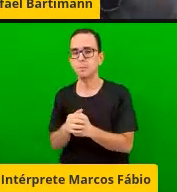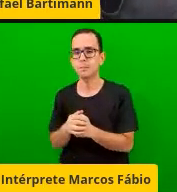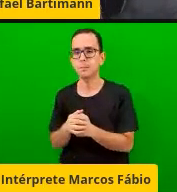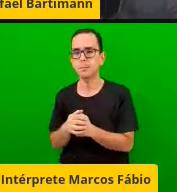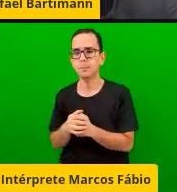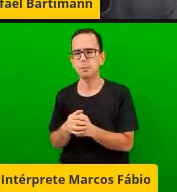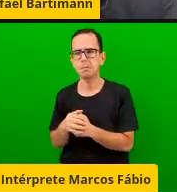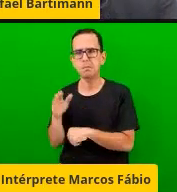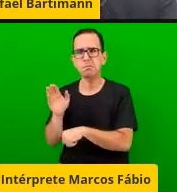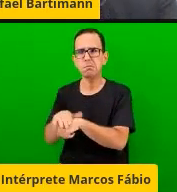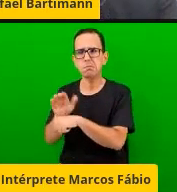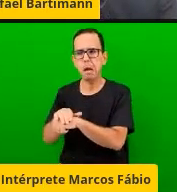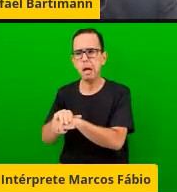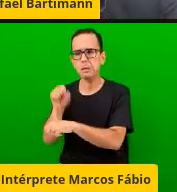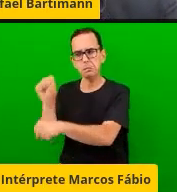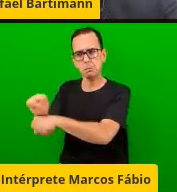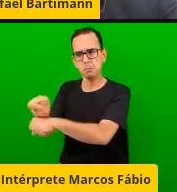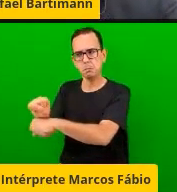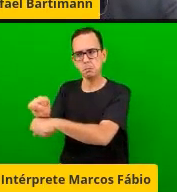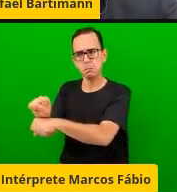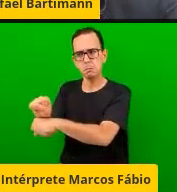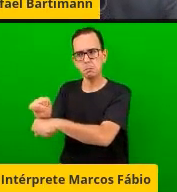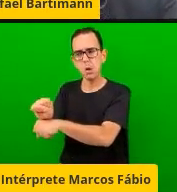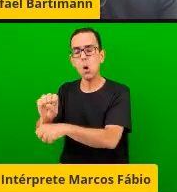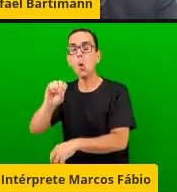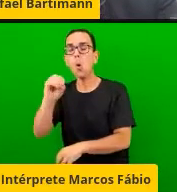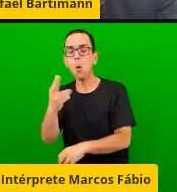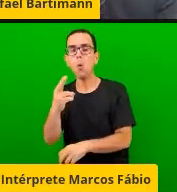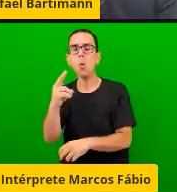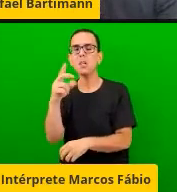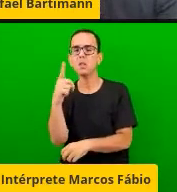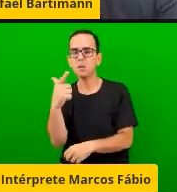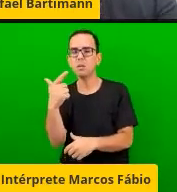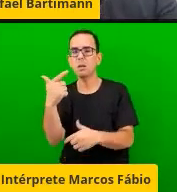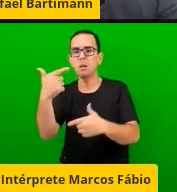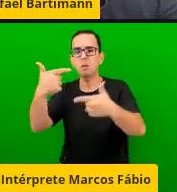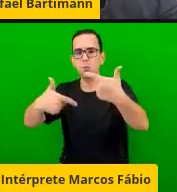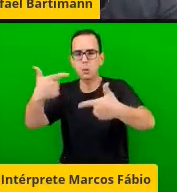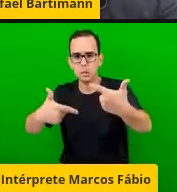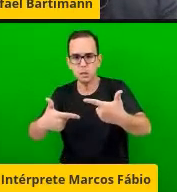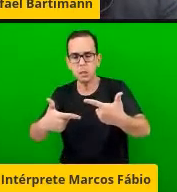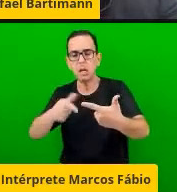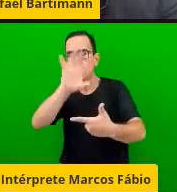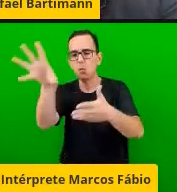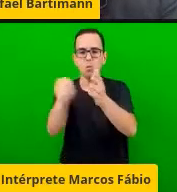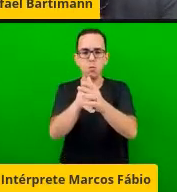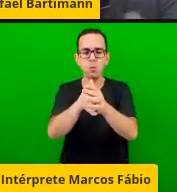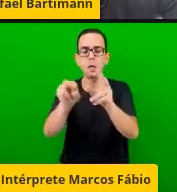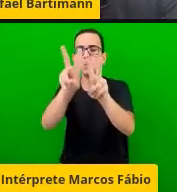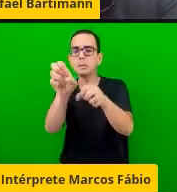mais estática? Seria essa geografia política algo que aborda as relações do Estado com